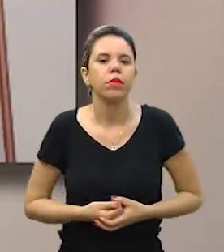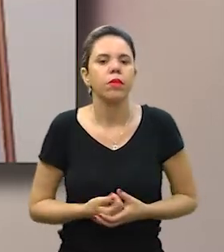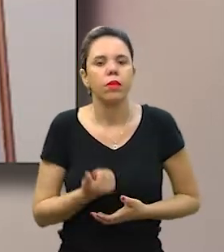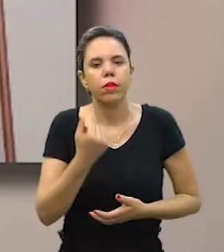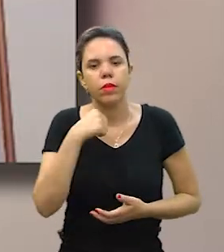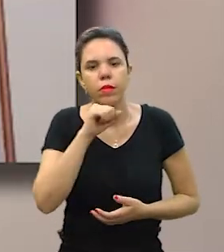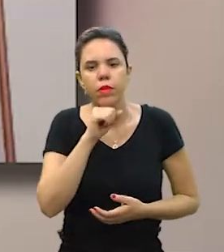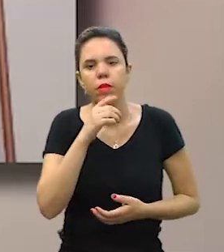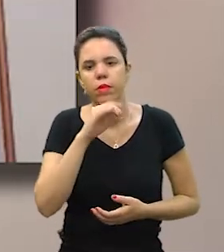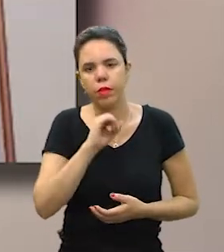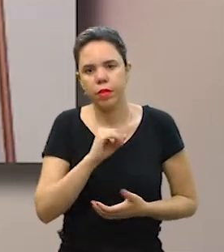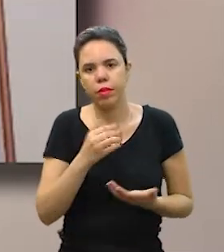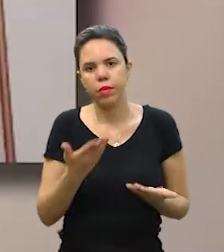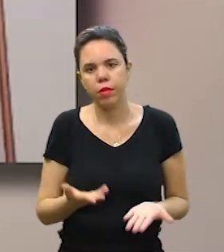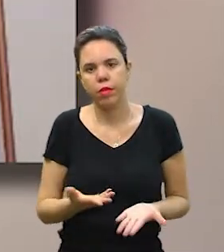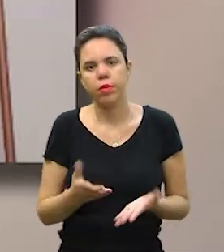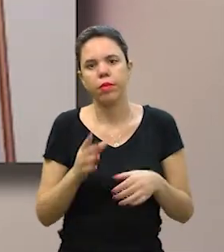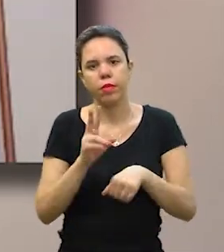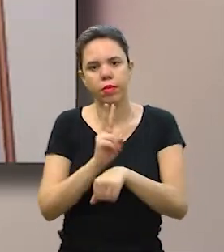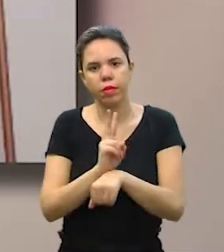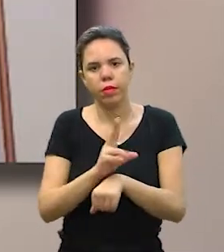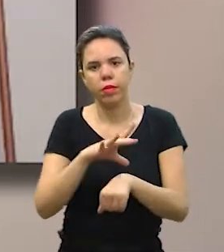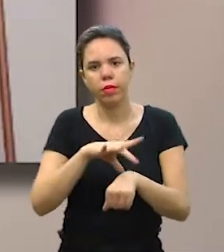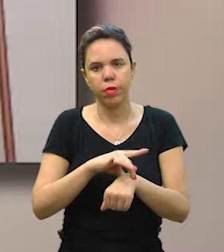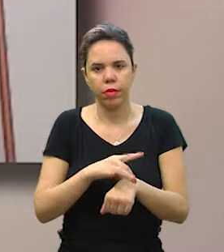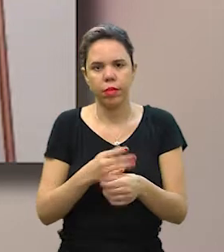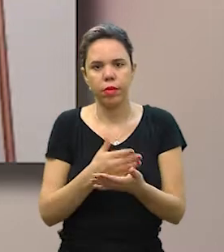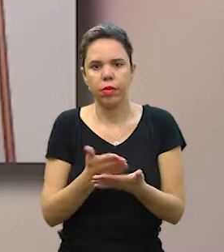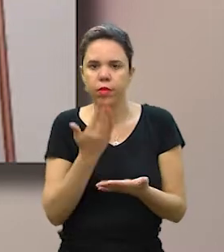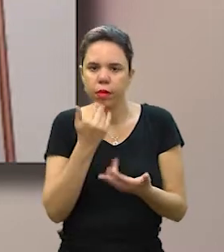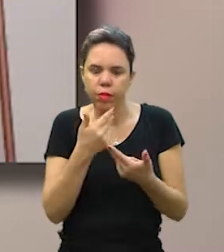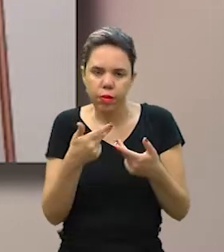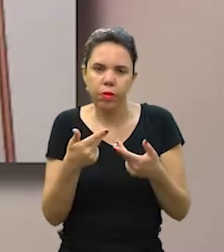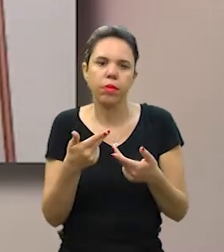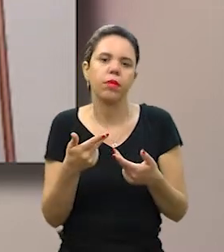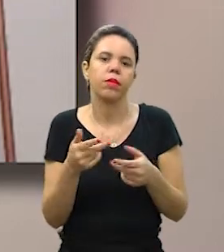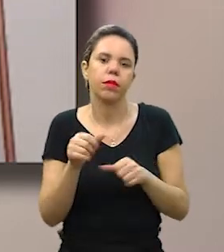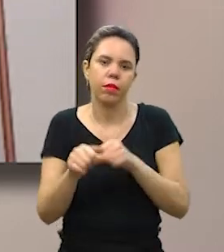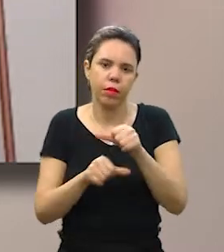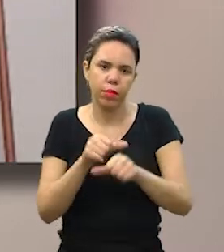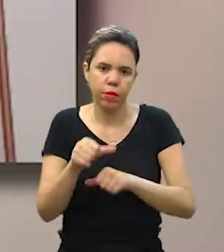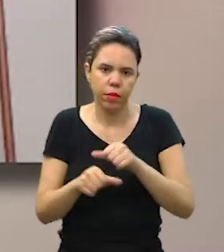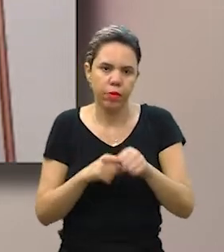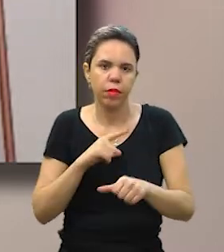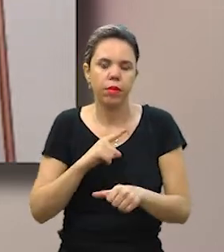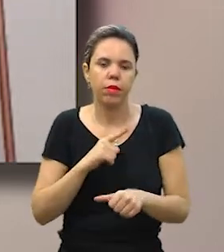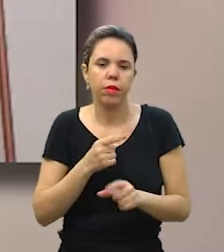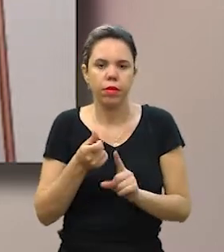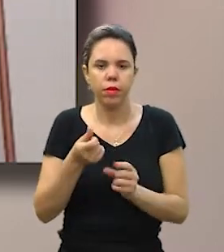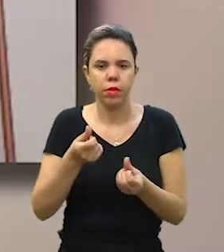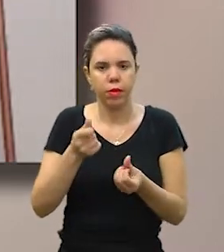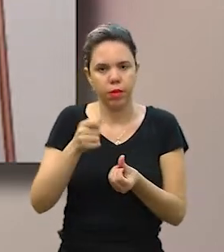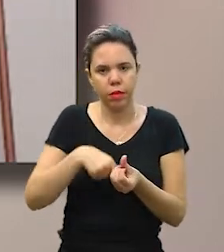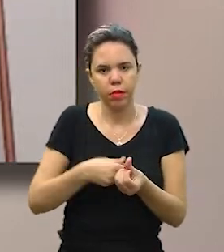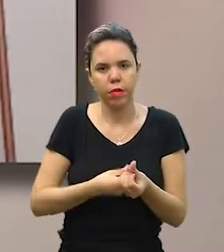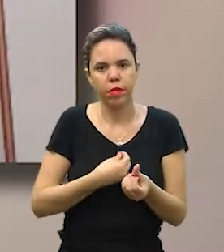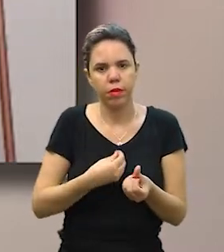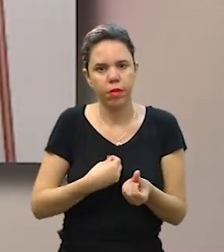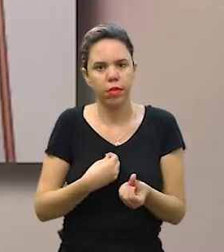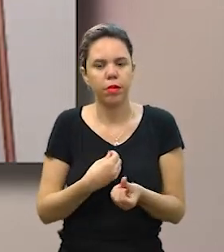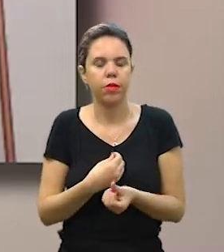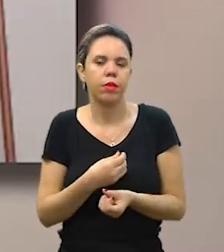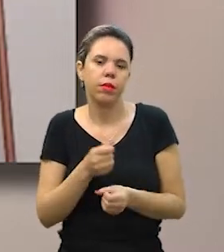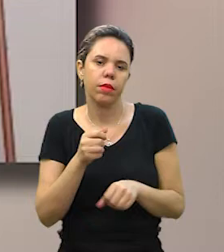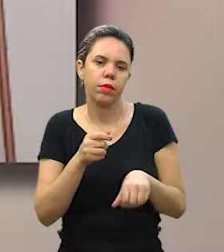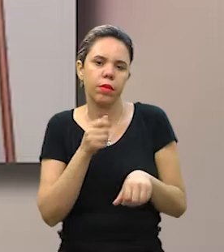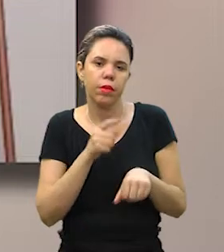A mamãe e o papai estão seguros quanto a essa introdução, quanto a essas mudanças que vêm com o sexto mês de vida, a gente dá